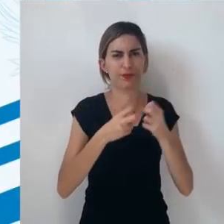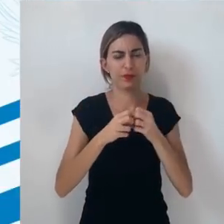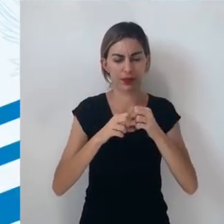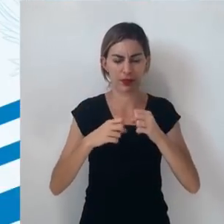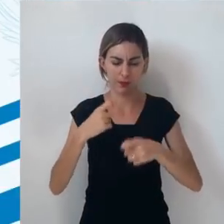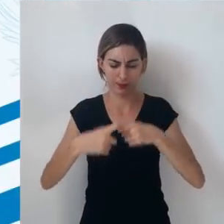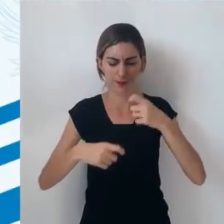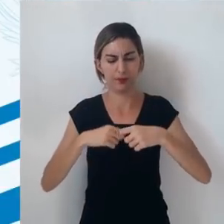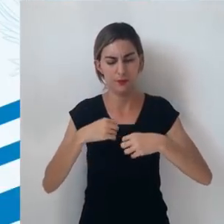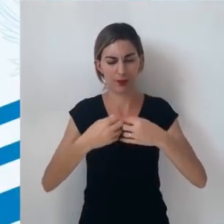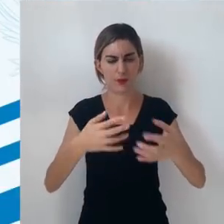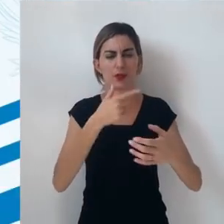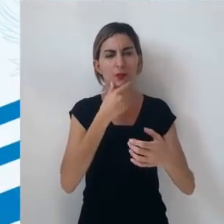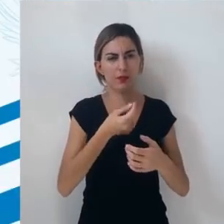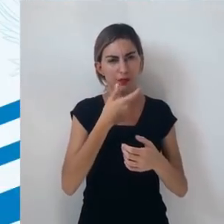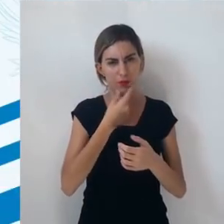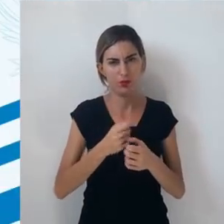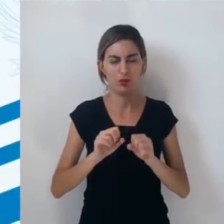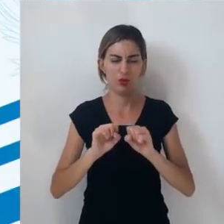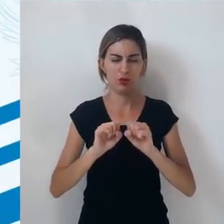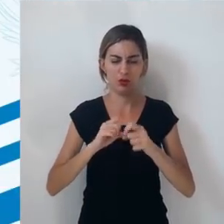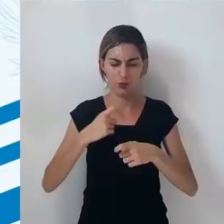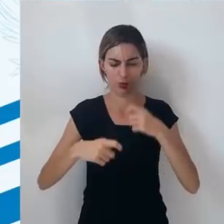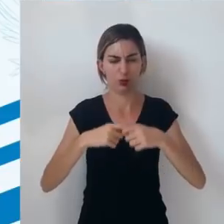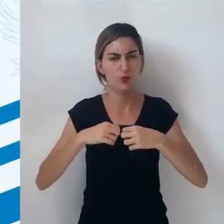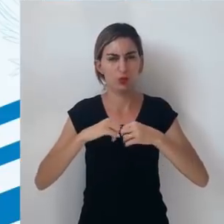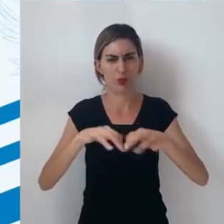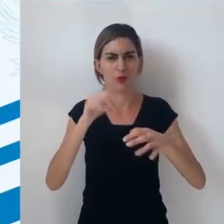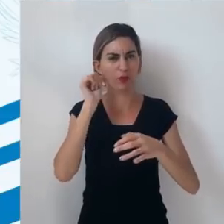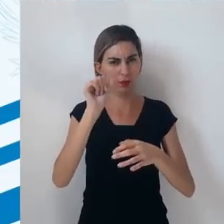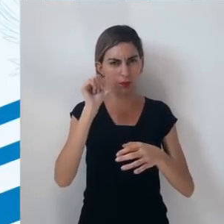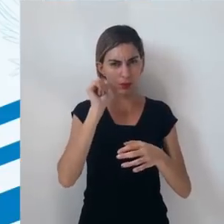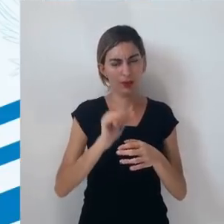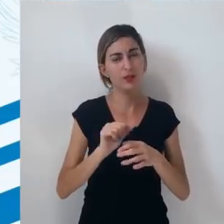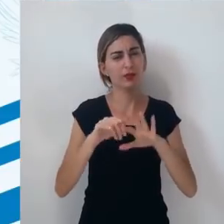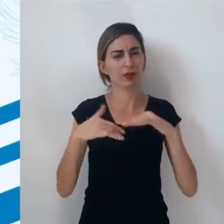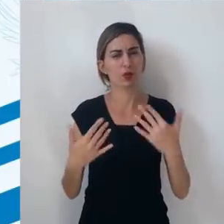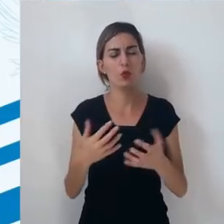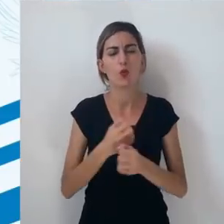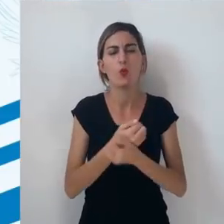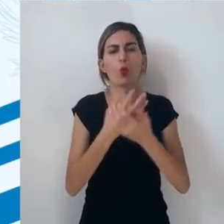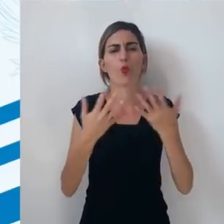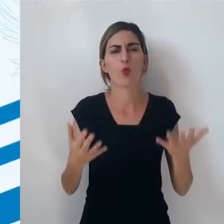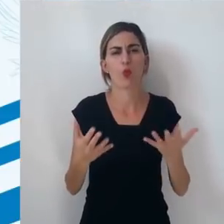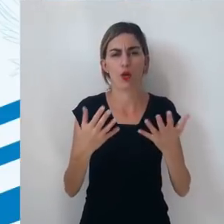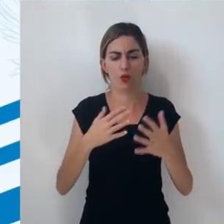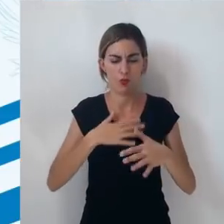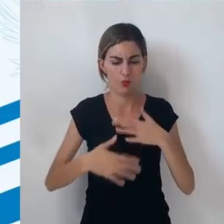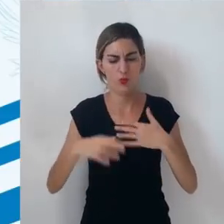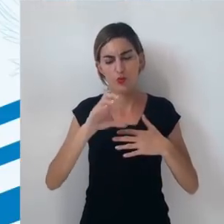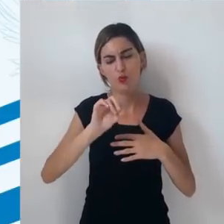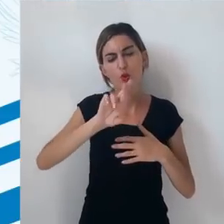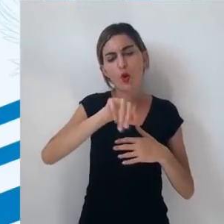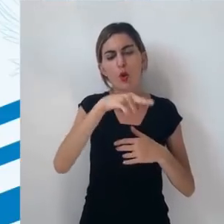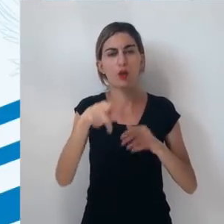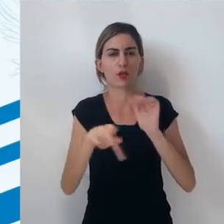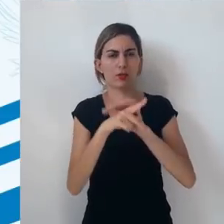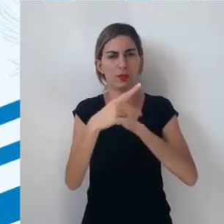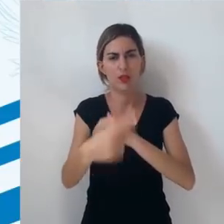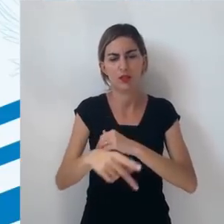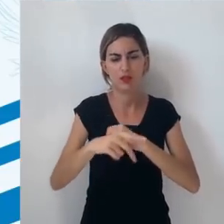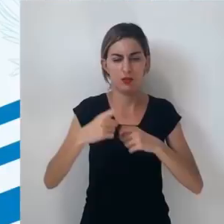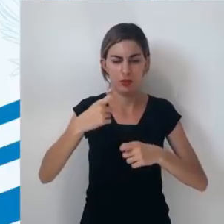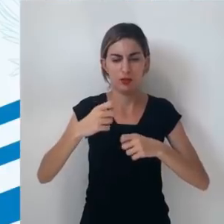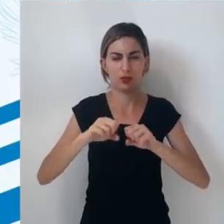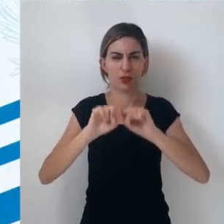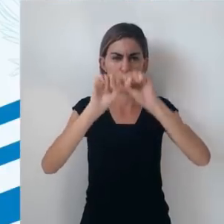aí o sistema reprodutor masculino, o sistema reprodutor feminino, né? Quais são os órgãos que pertencem